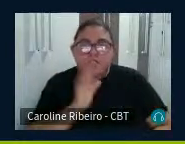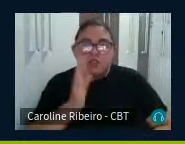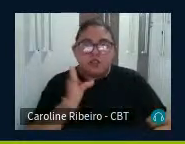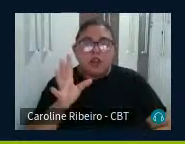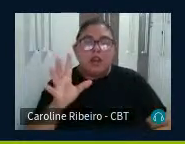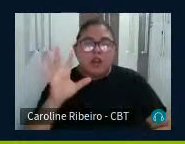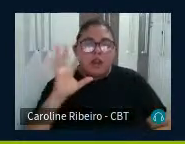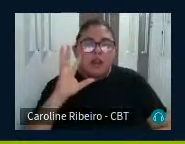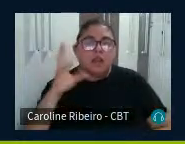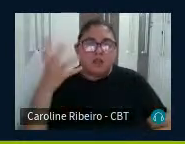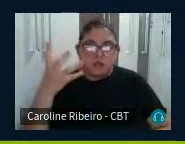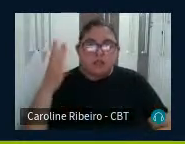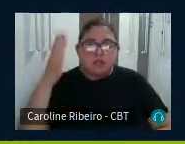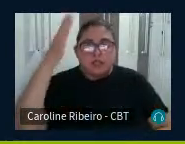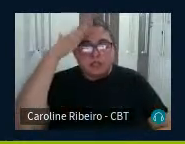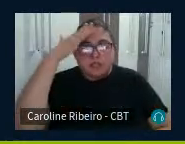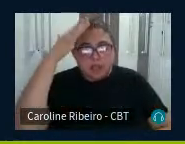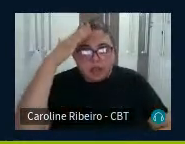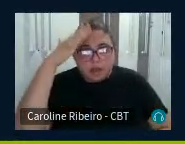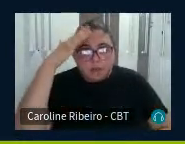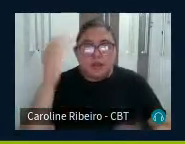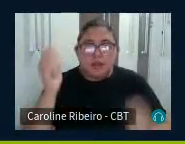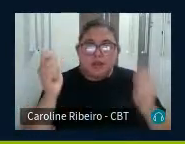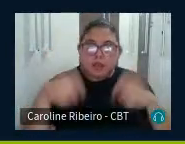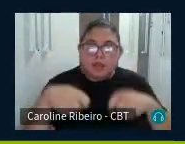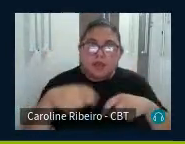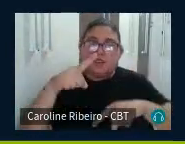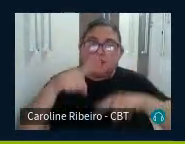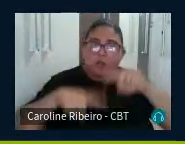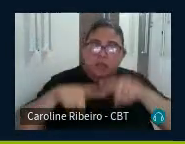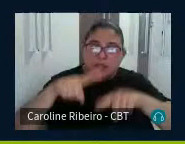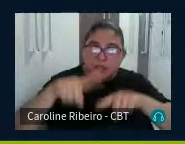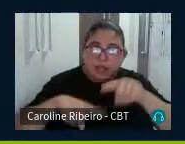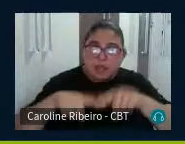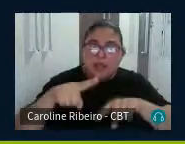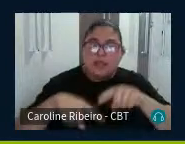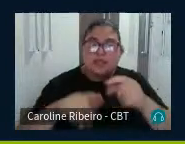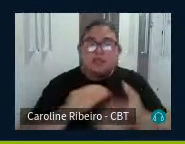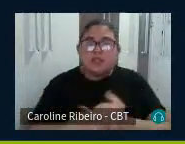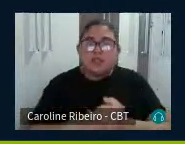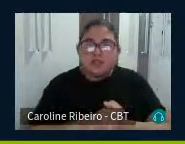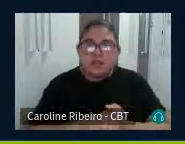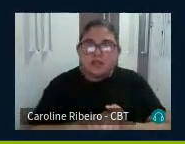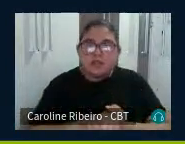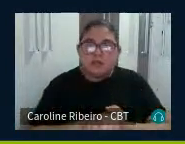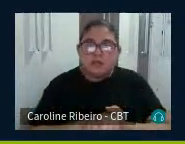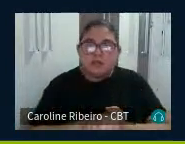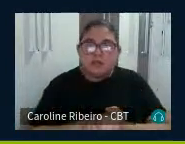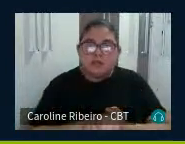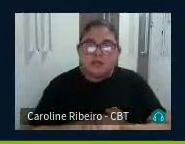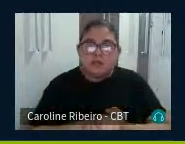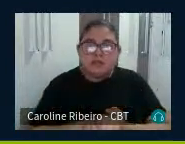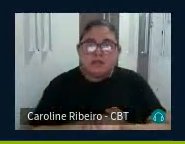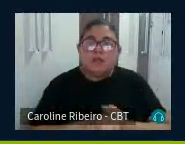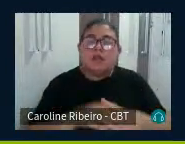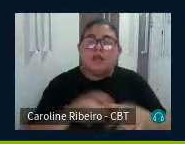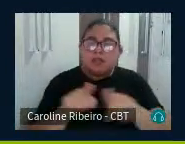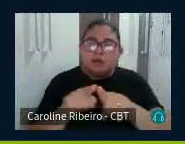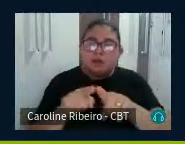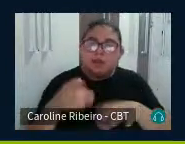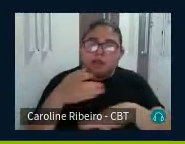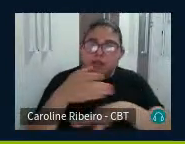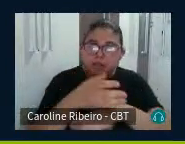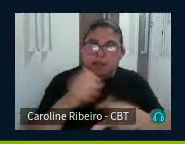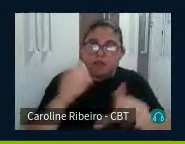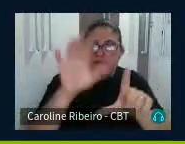tem acesso aí às matérias, a gente tem a plataforma, então a gente consegue estar trabalhando com